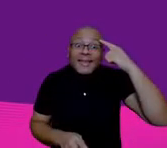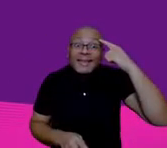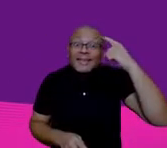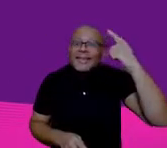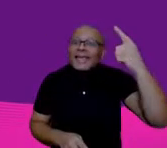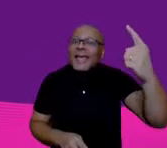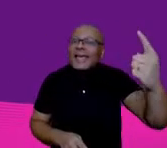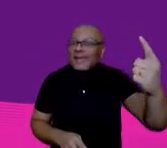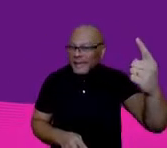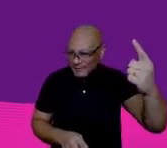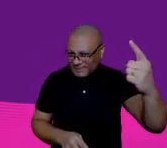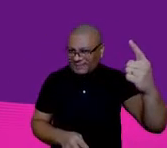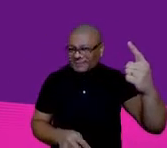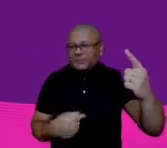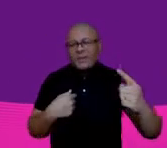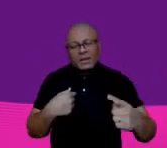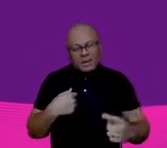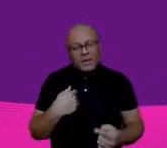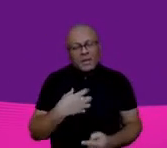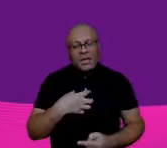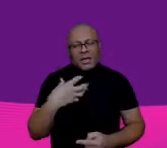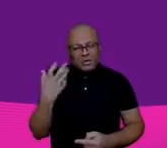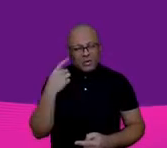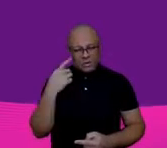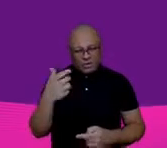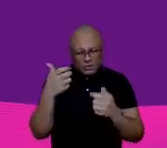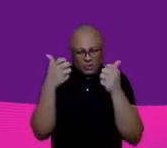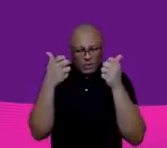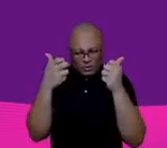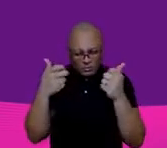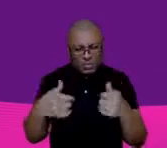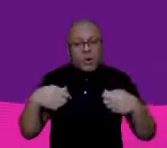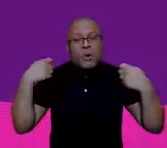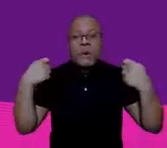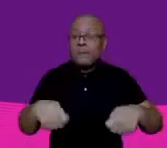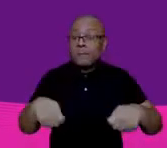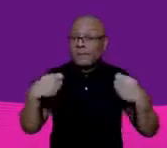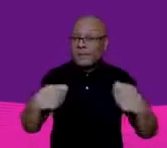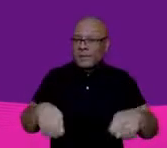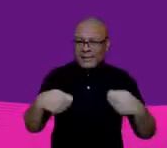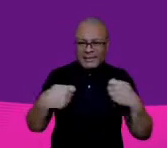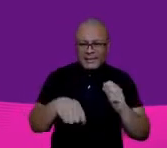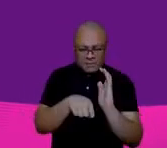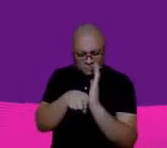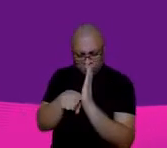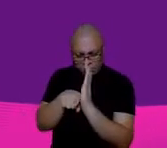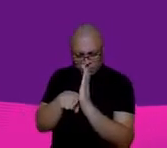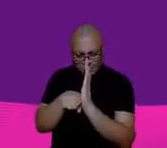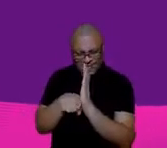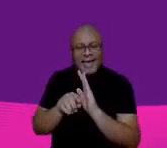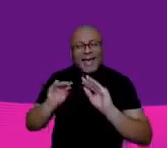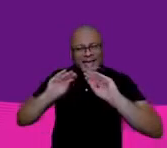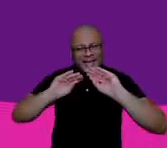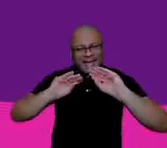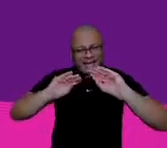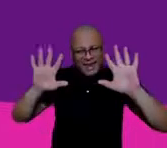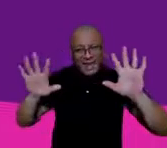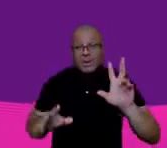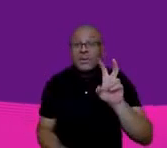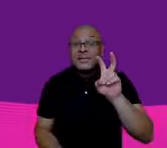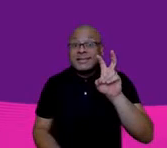na linha que a Mariana colocou, a gente precisa sempre de um diagnóstico preciso da doença, pelo menos 5, 6 anos de